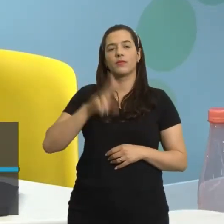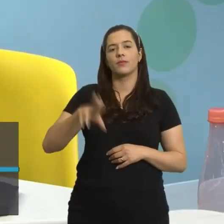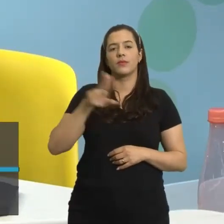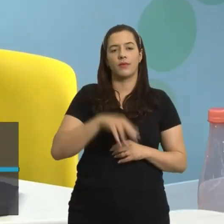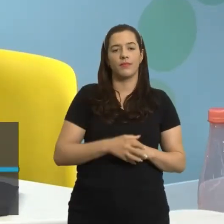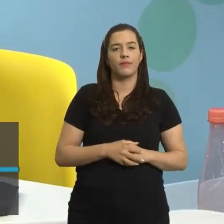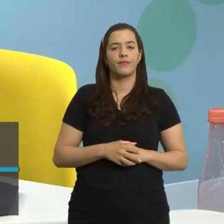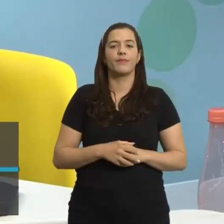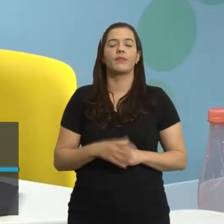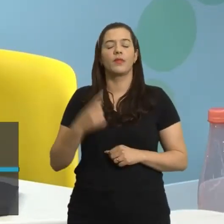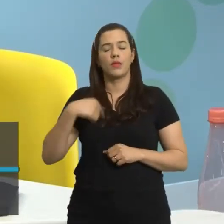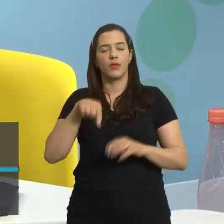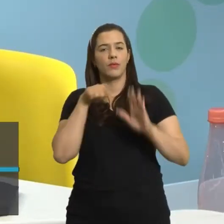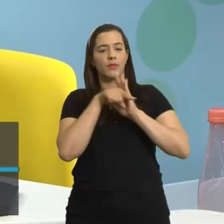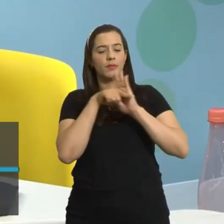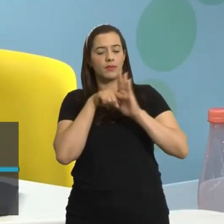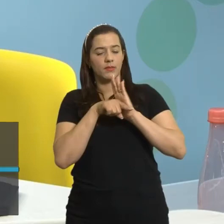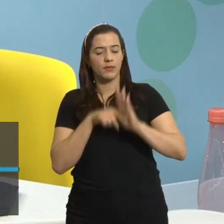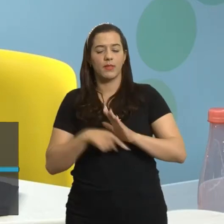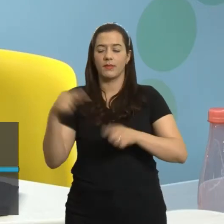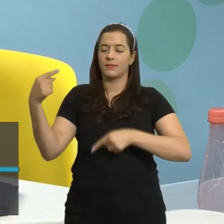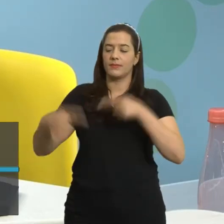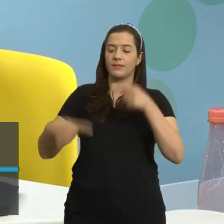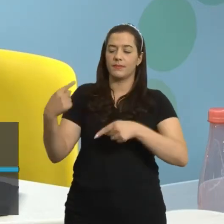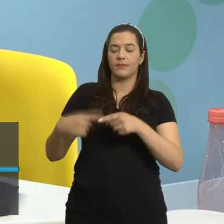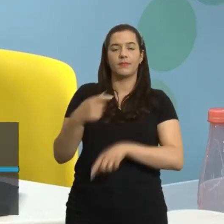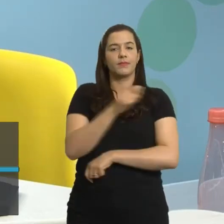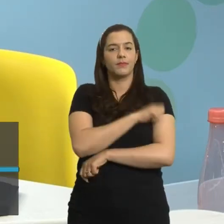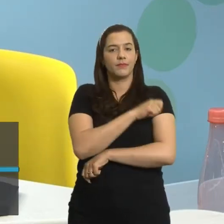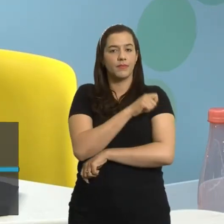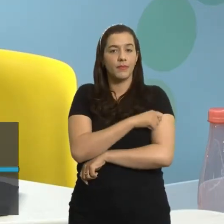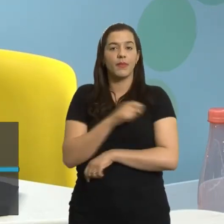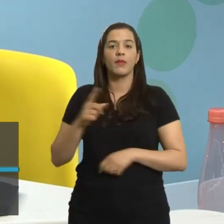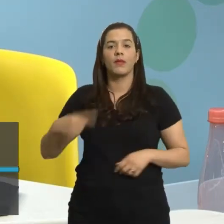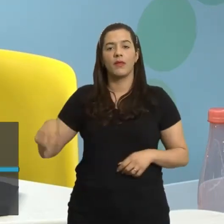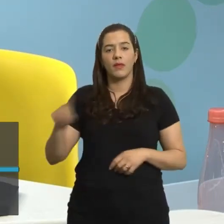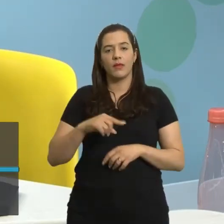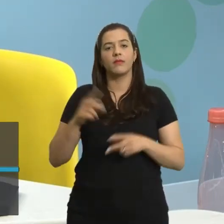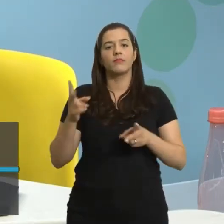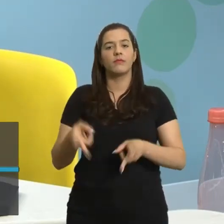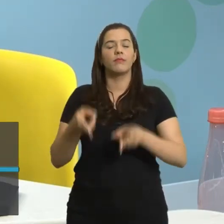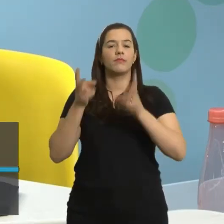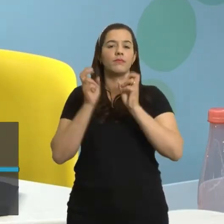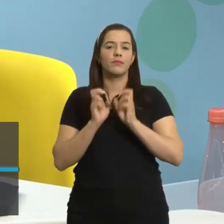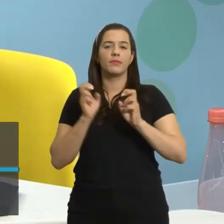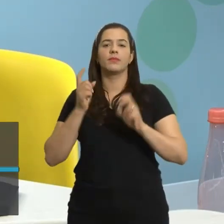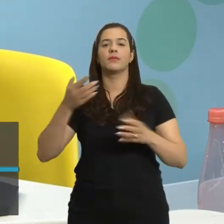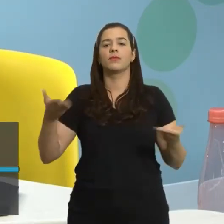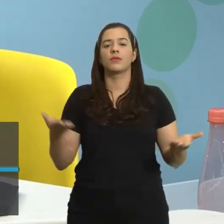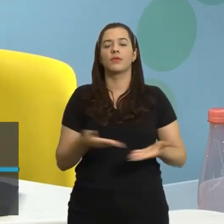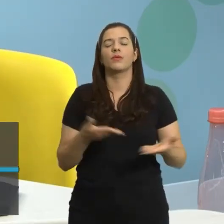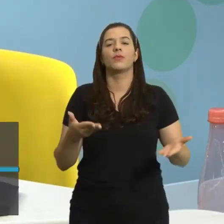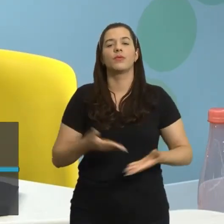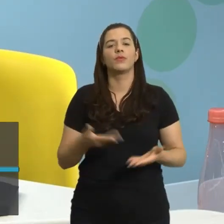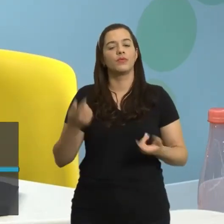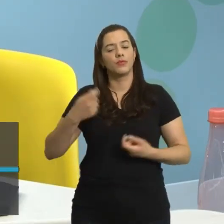gente pesquisar, promover debates com os nossos estudantes, eles vão poder perceber que hoje em dia nós não precisamos ingerir